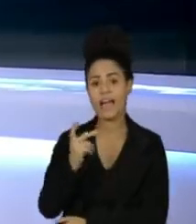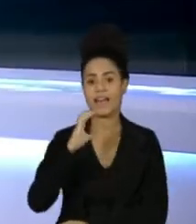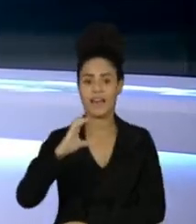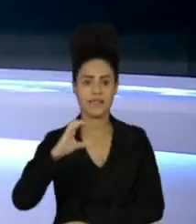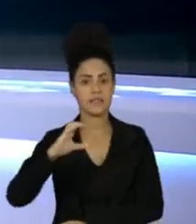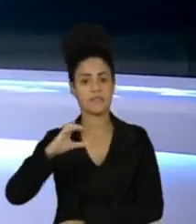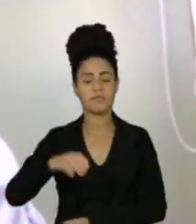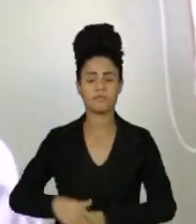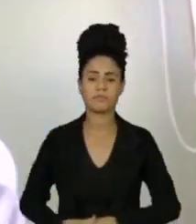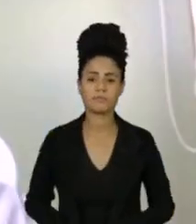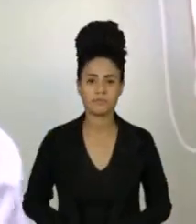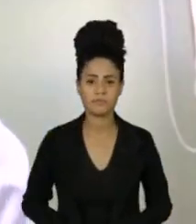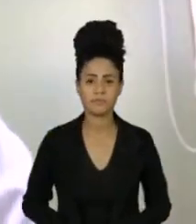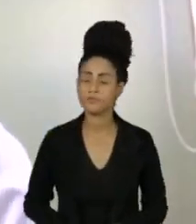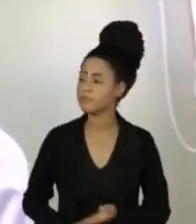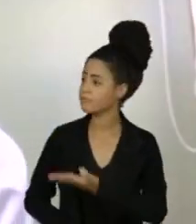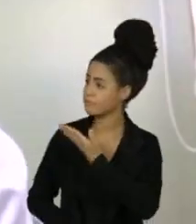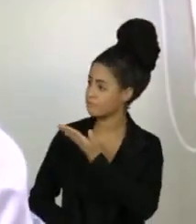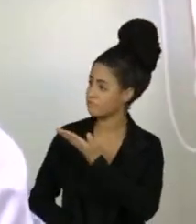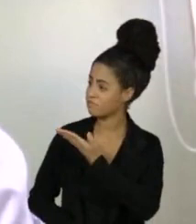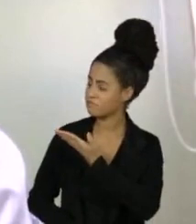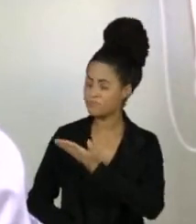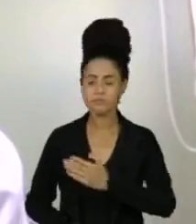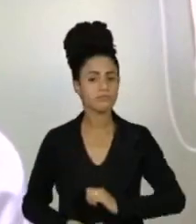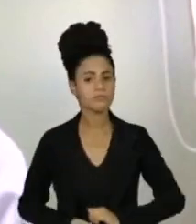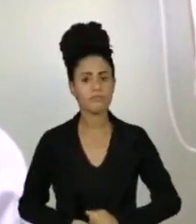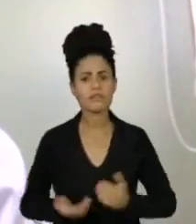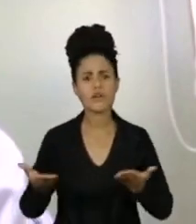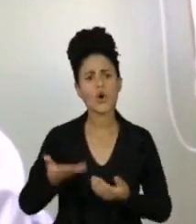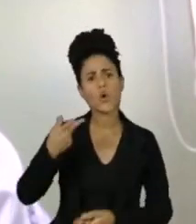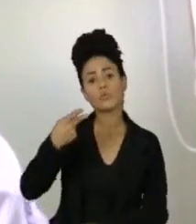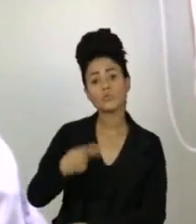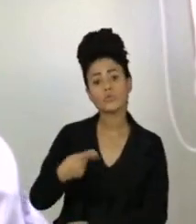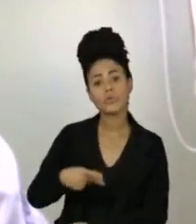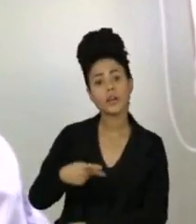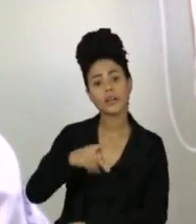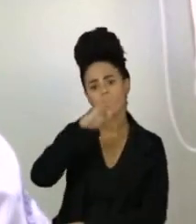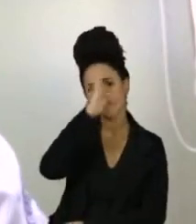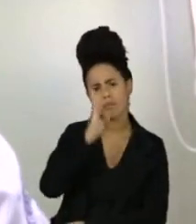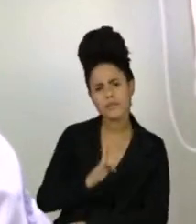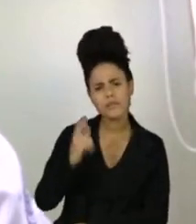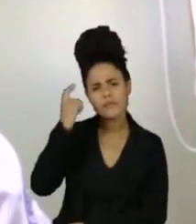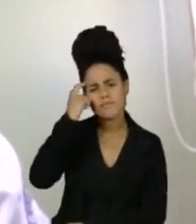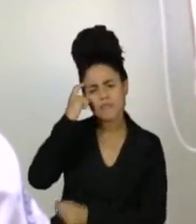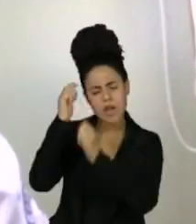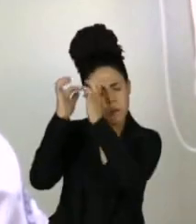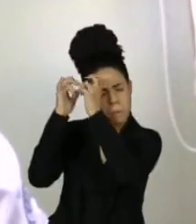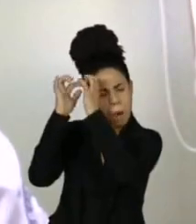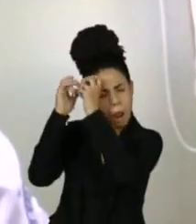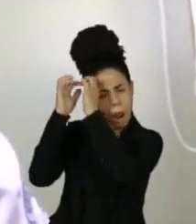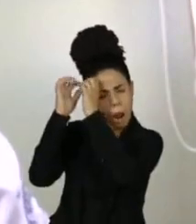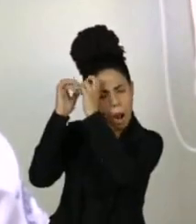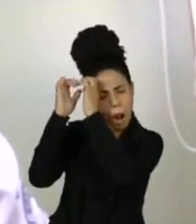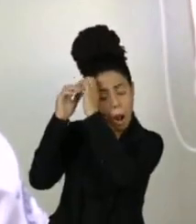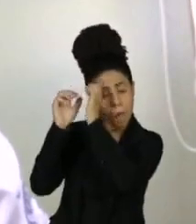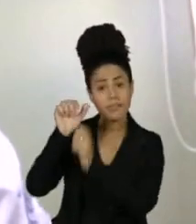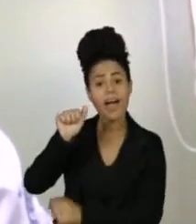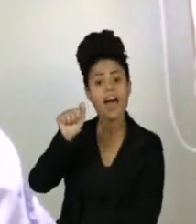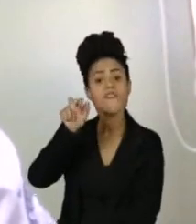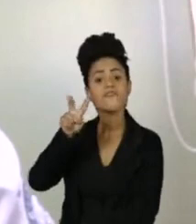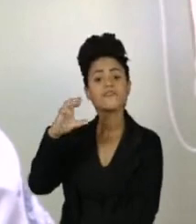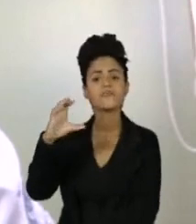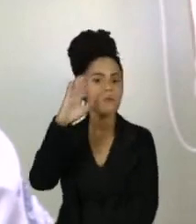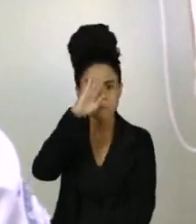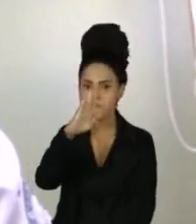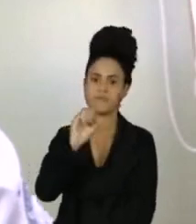Saul Almeida. Hoje, no Brasil, uma das principais doenças que acometem o cérebro dos nossos pacientes é o AVC, né?